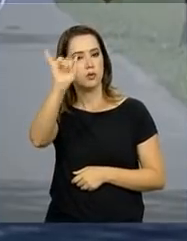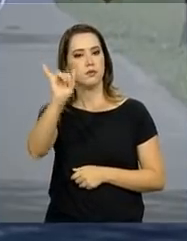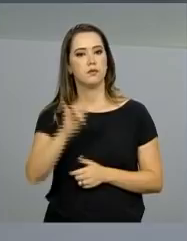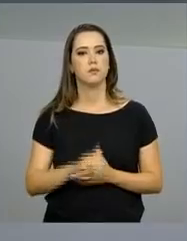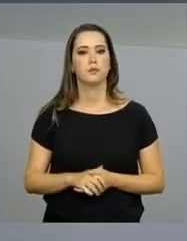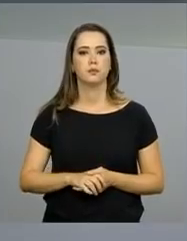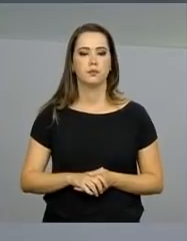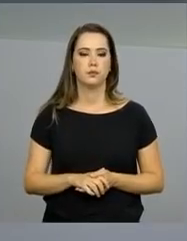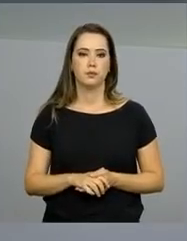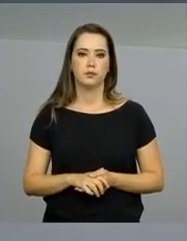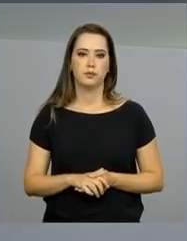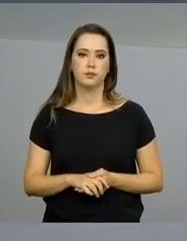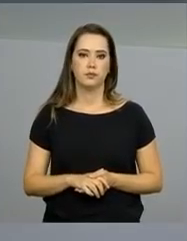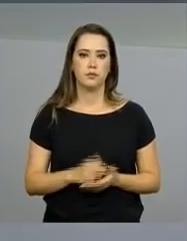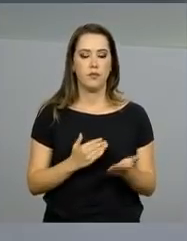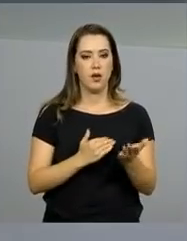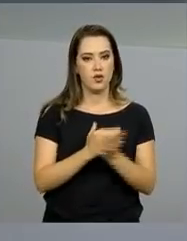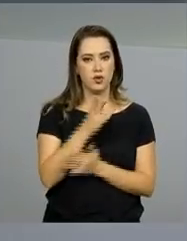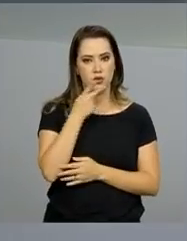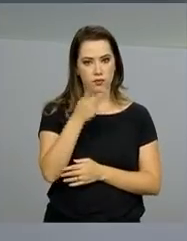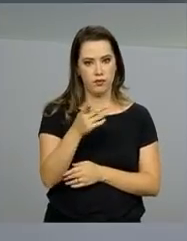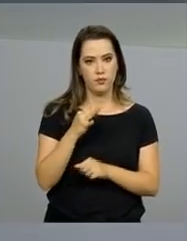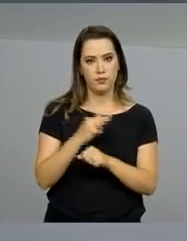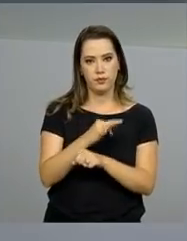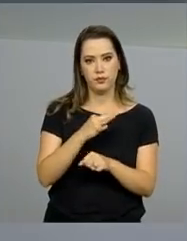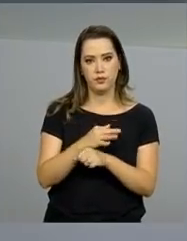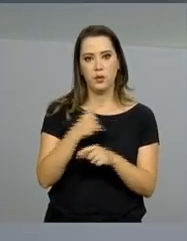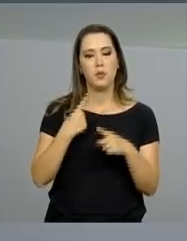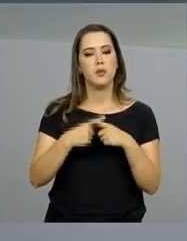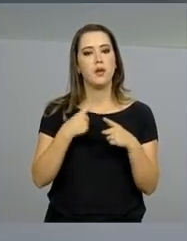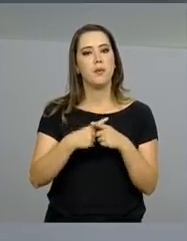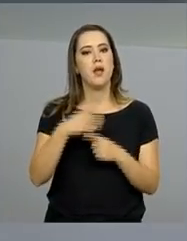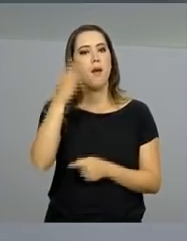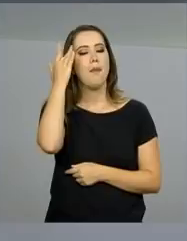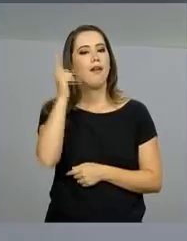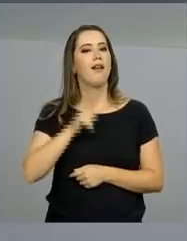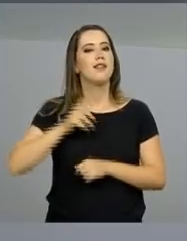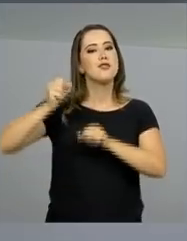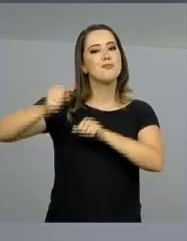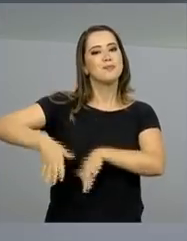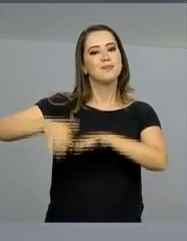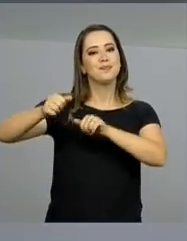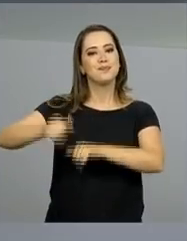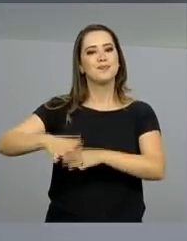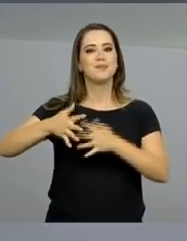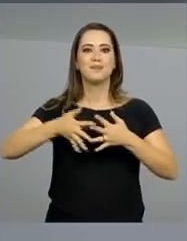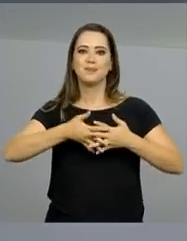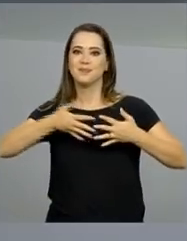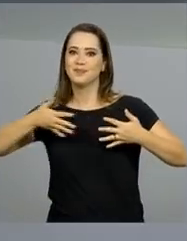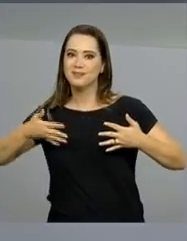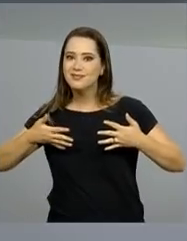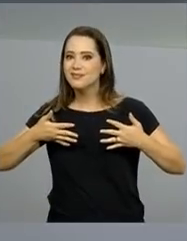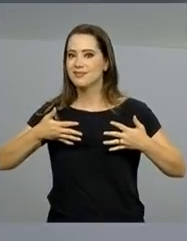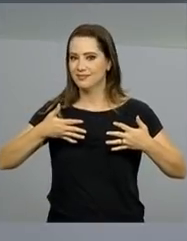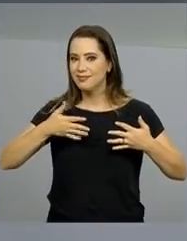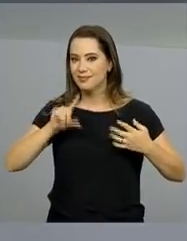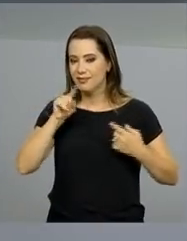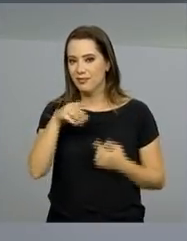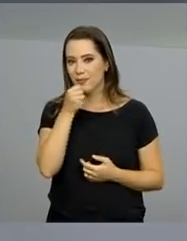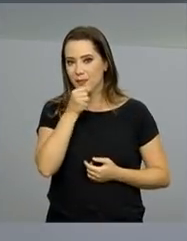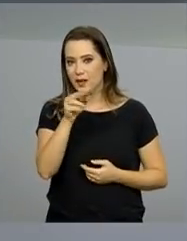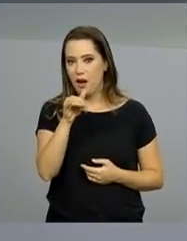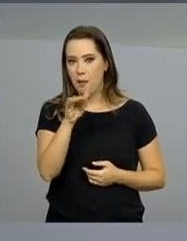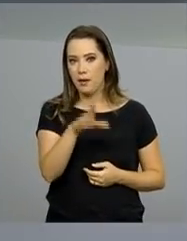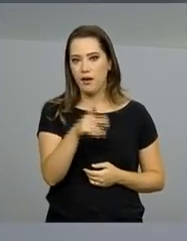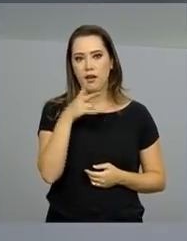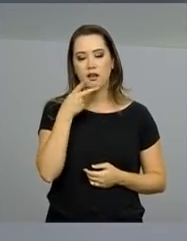acidentes. E a gente continua falando sobre o feriadão, porque amanhã tem desfile do Dia da Independência. A repórter